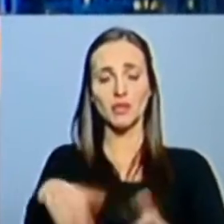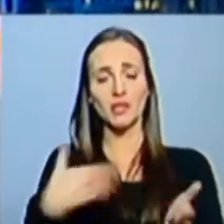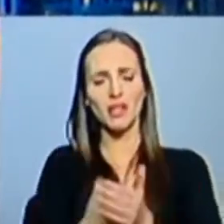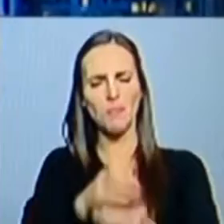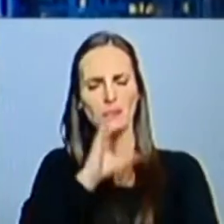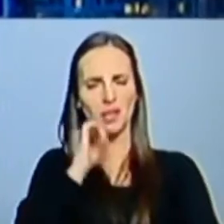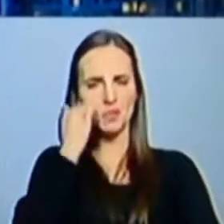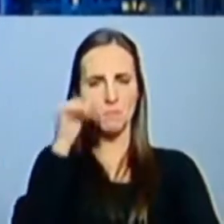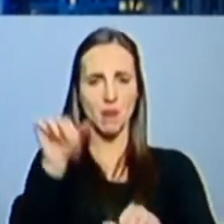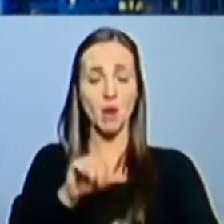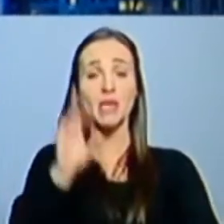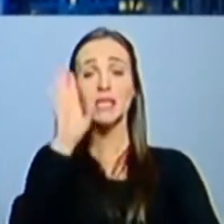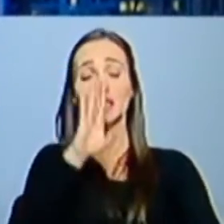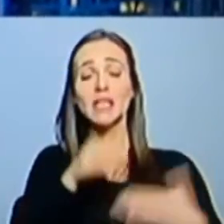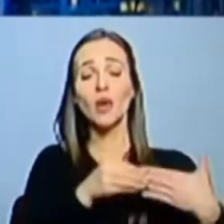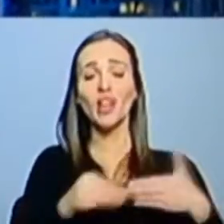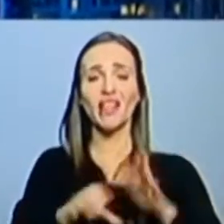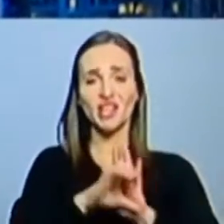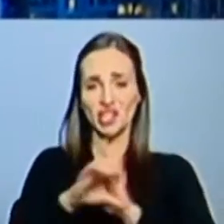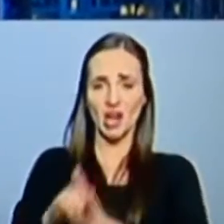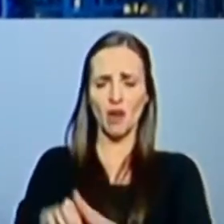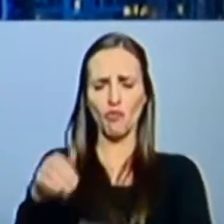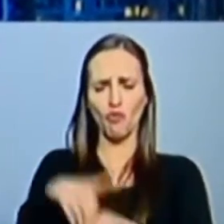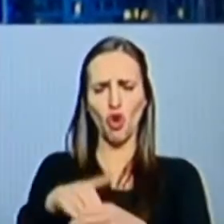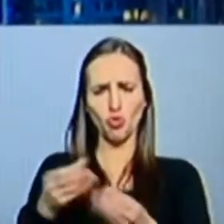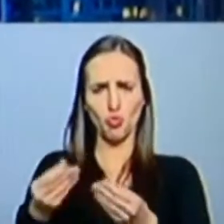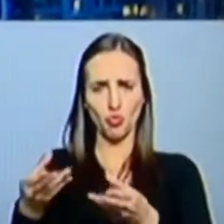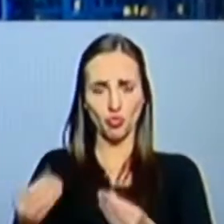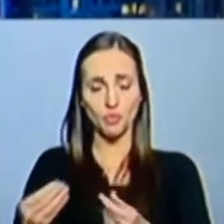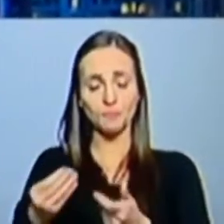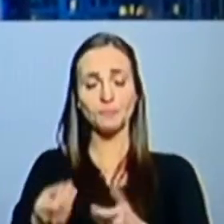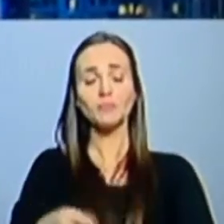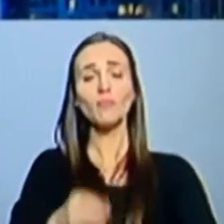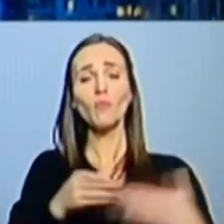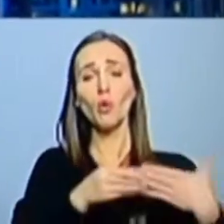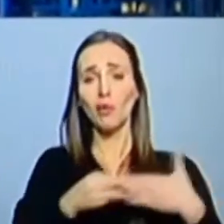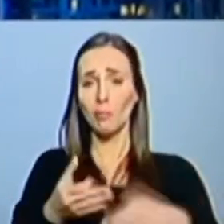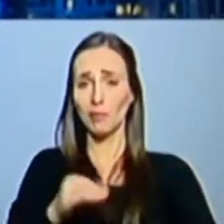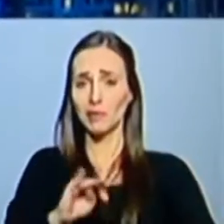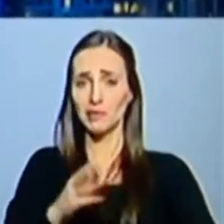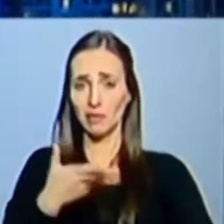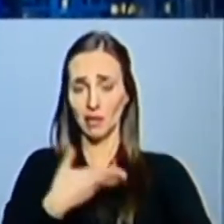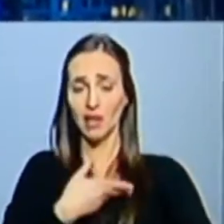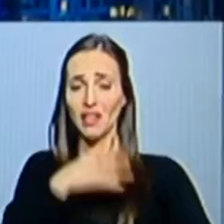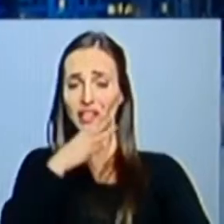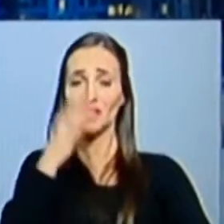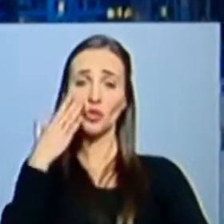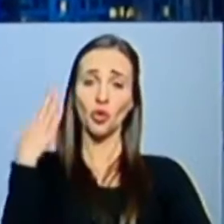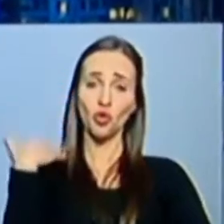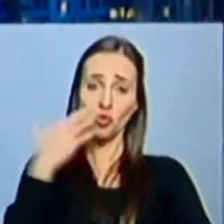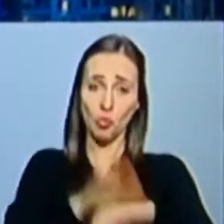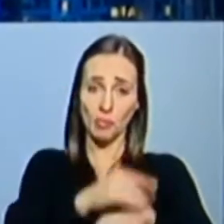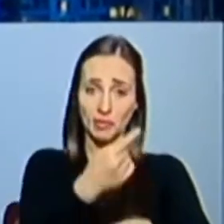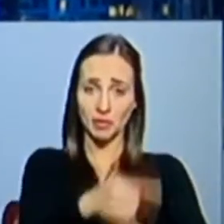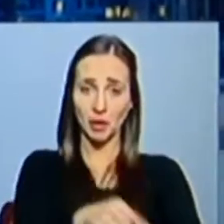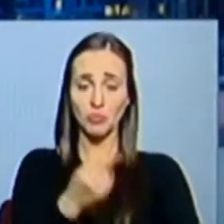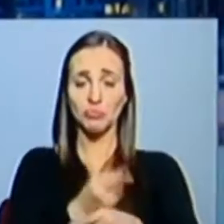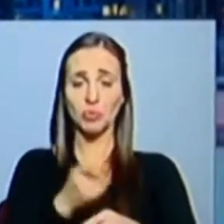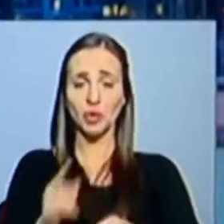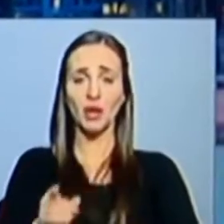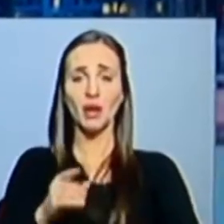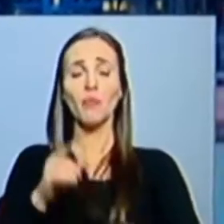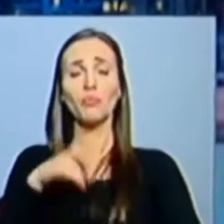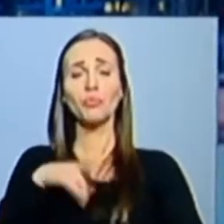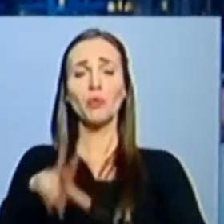país de André Ventura tiver uma votação expressiva o livro social-democrata responsabilidade politicamente António Costa um aumento do